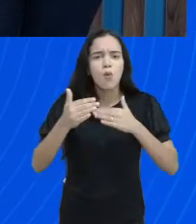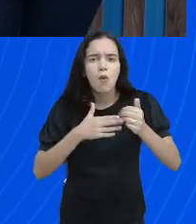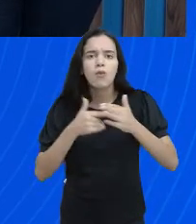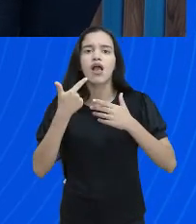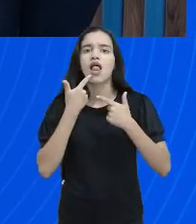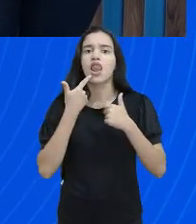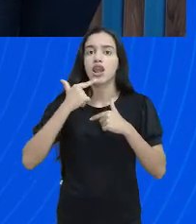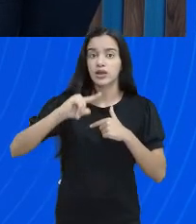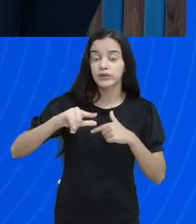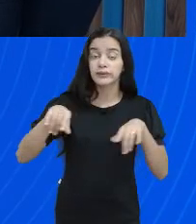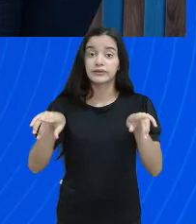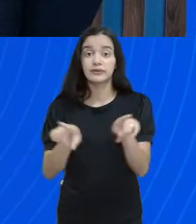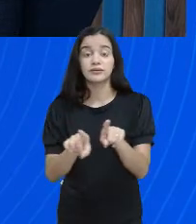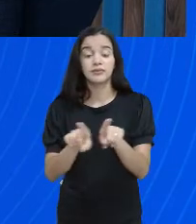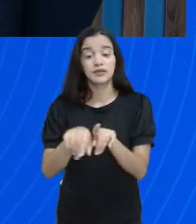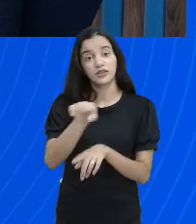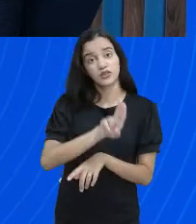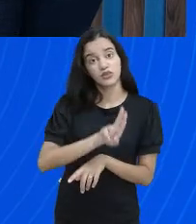conta disso,